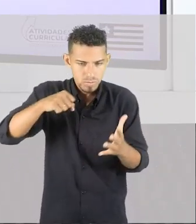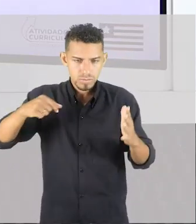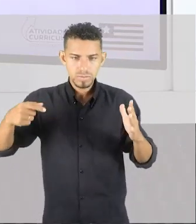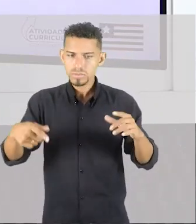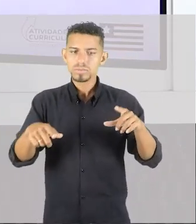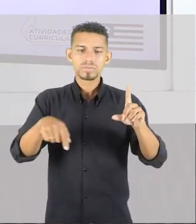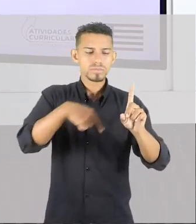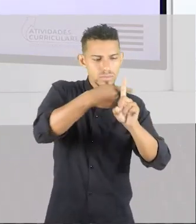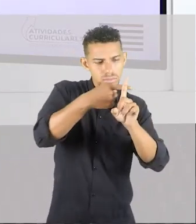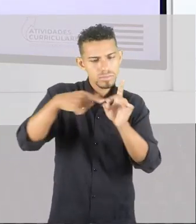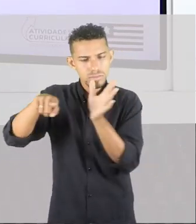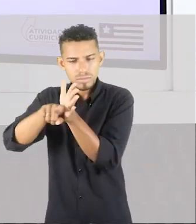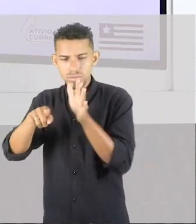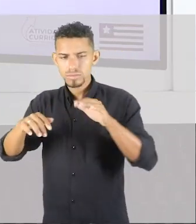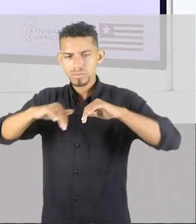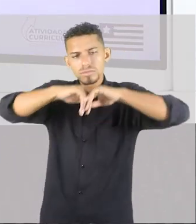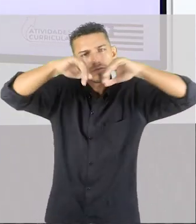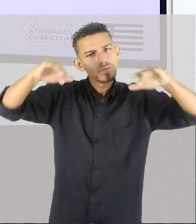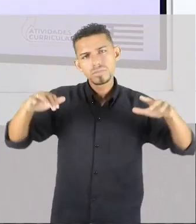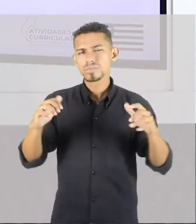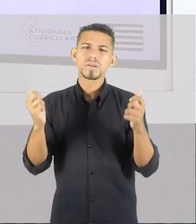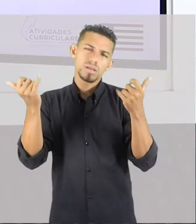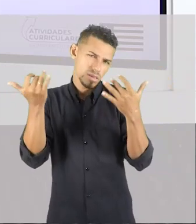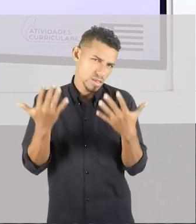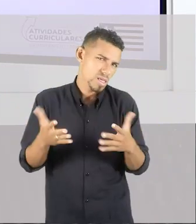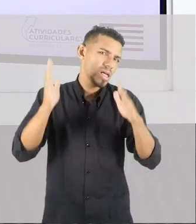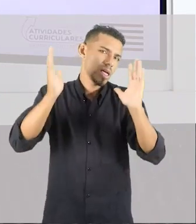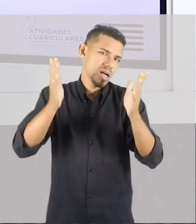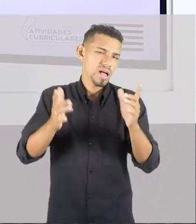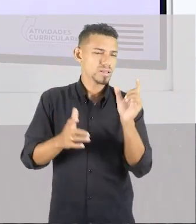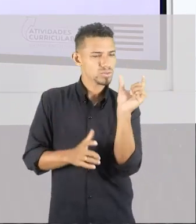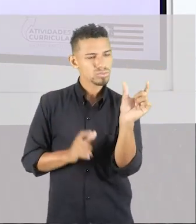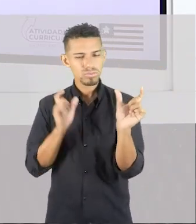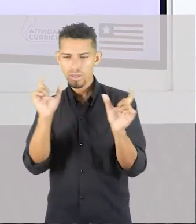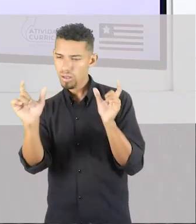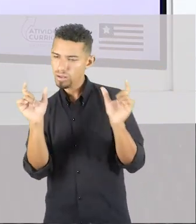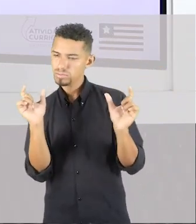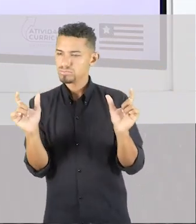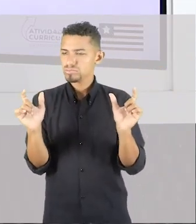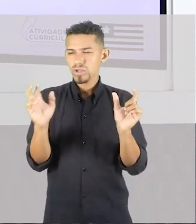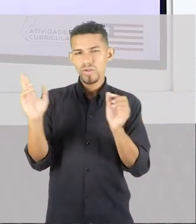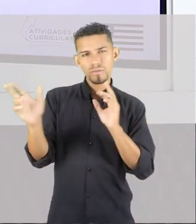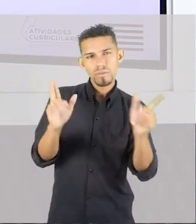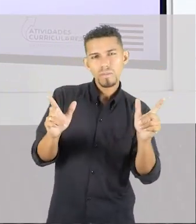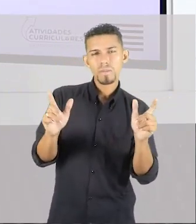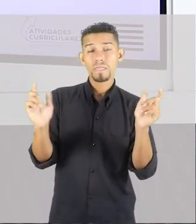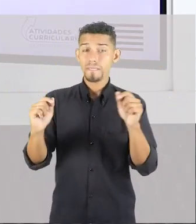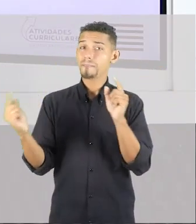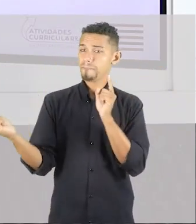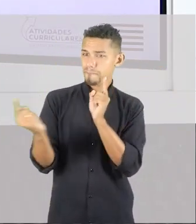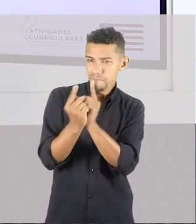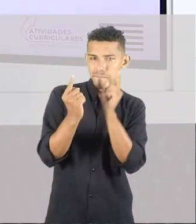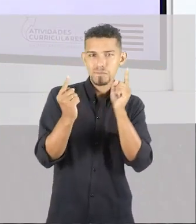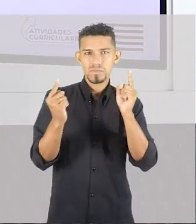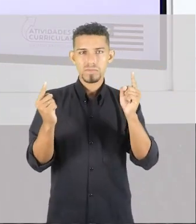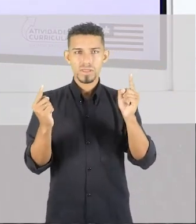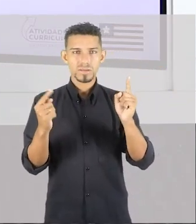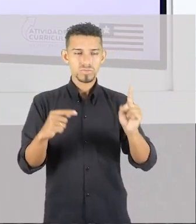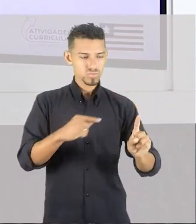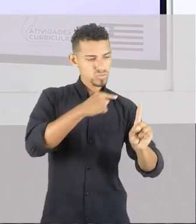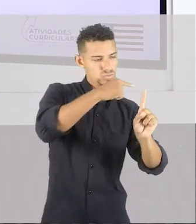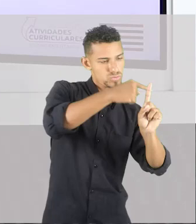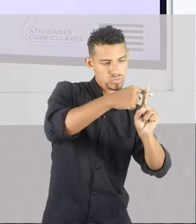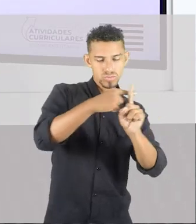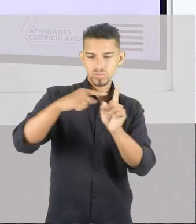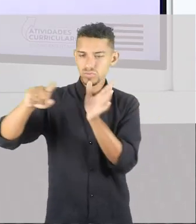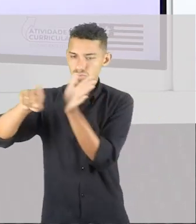Que eles são inseparáveis, que polos de nomes diferentes se atraem, polos de mesmo nome se repelem, enfim. Quer